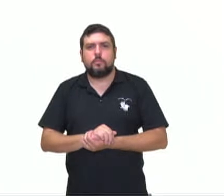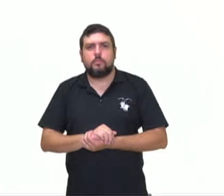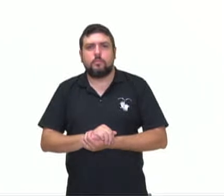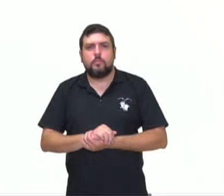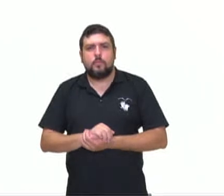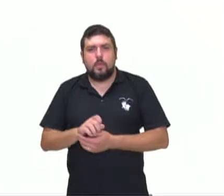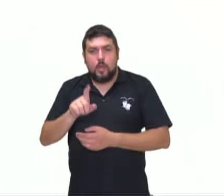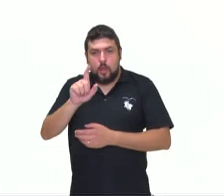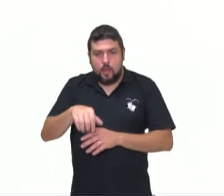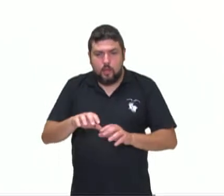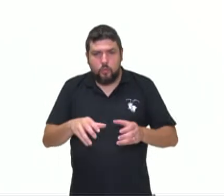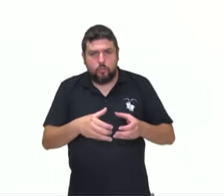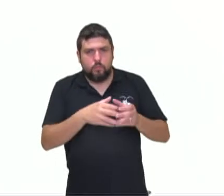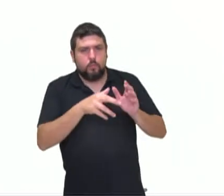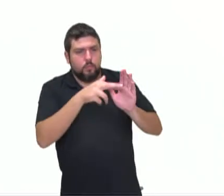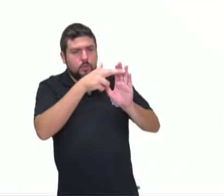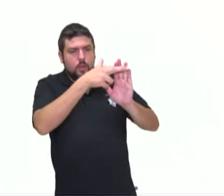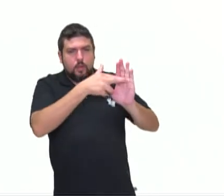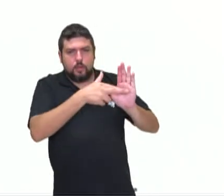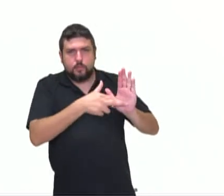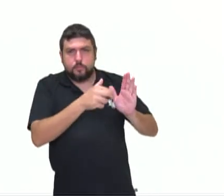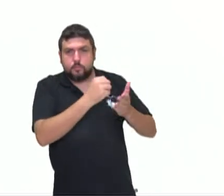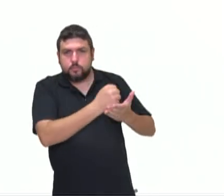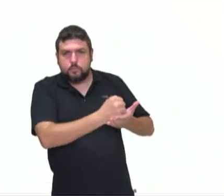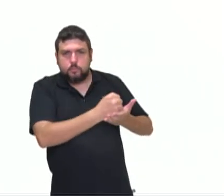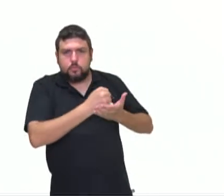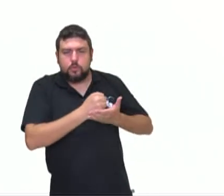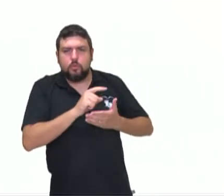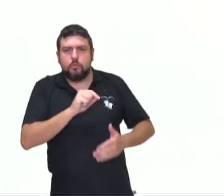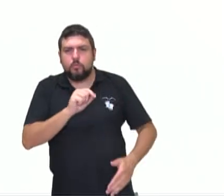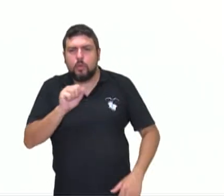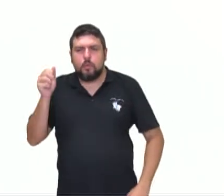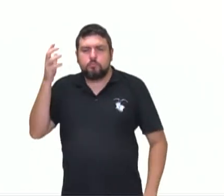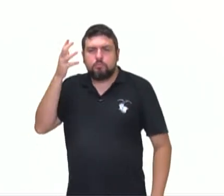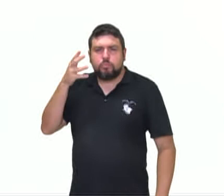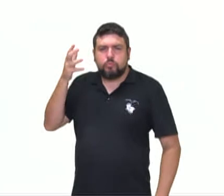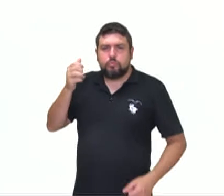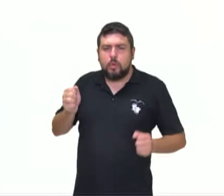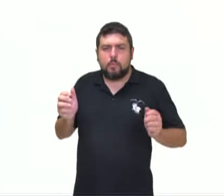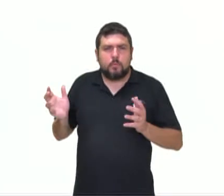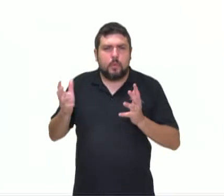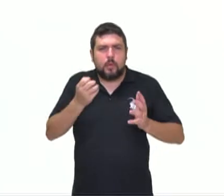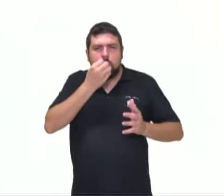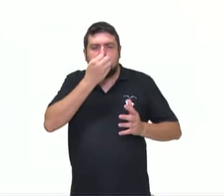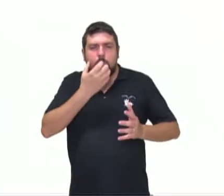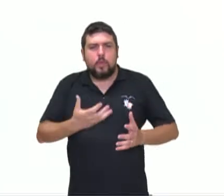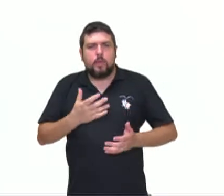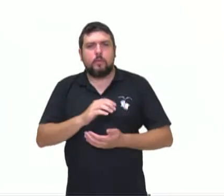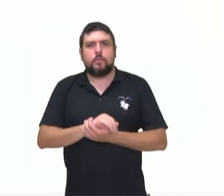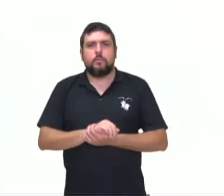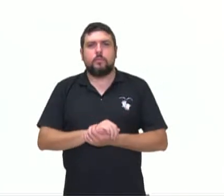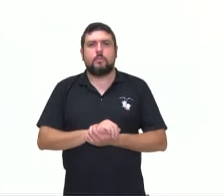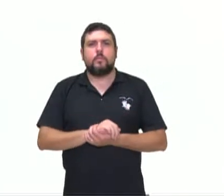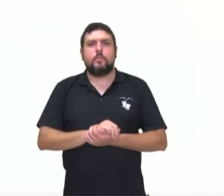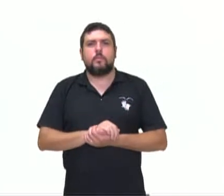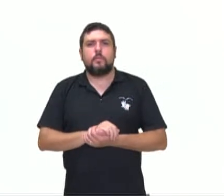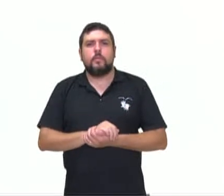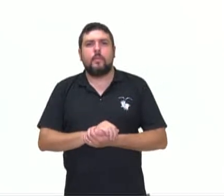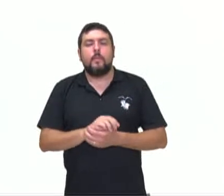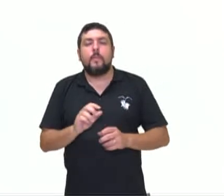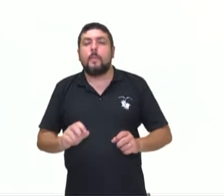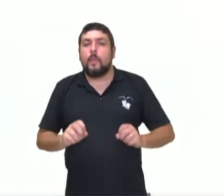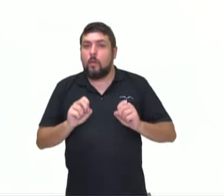o conjunto das regras que auxiliam na arte de bem falar. Apesar de aparecer nessa definição aqui